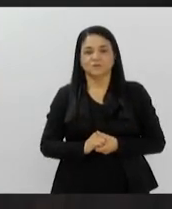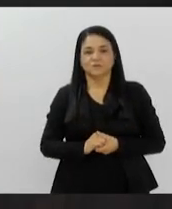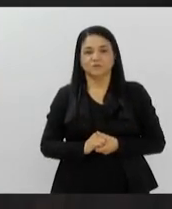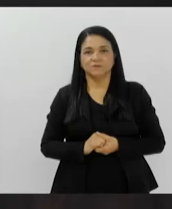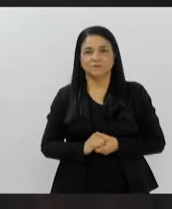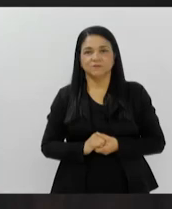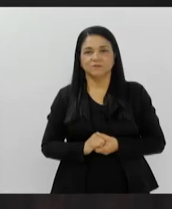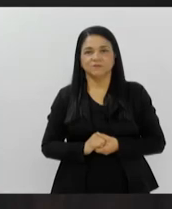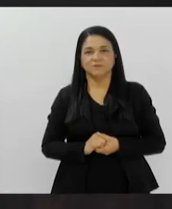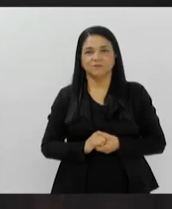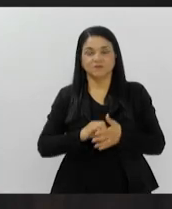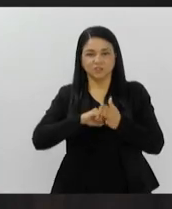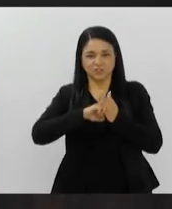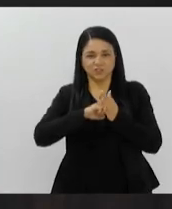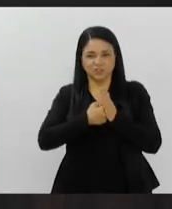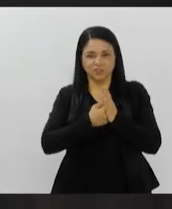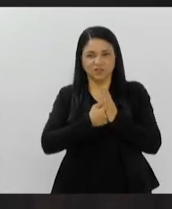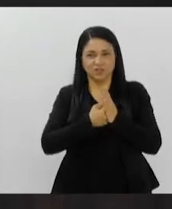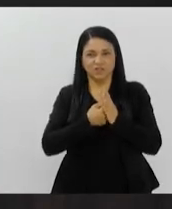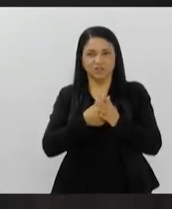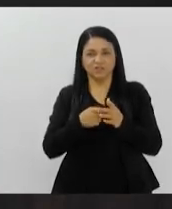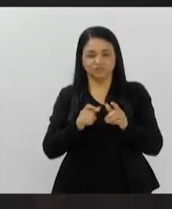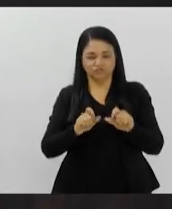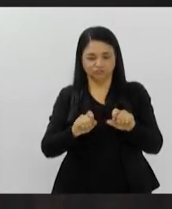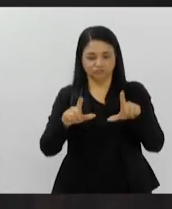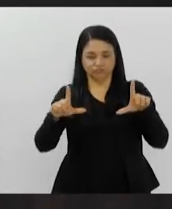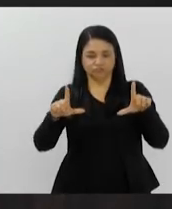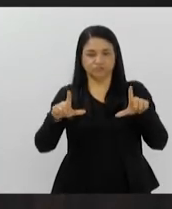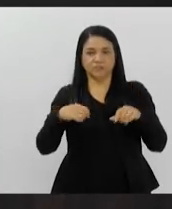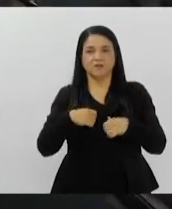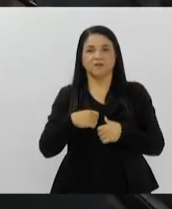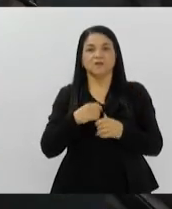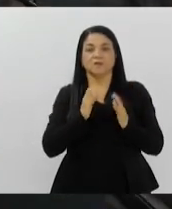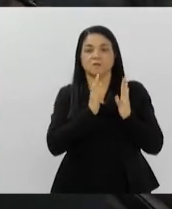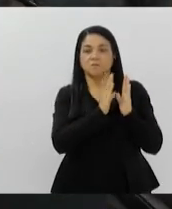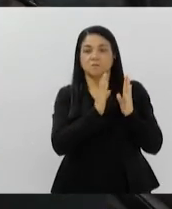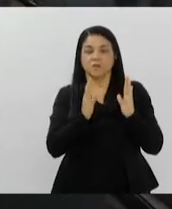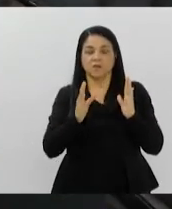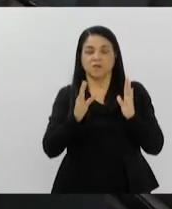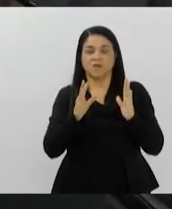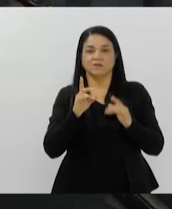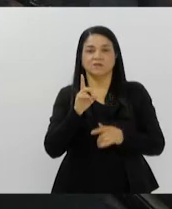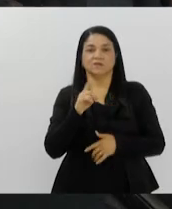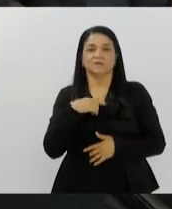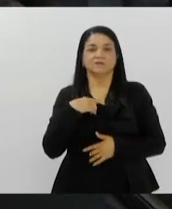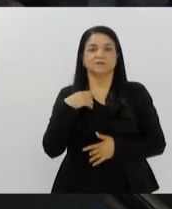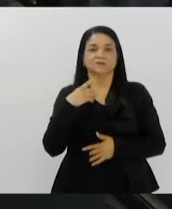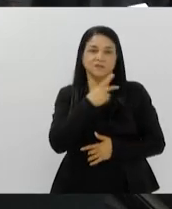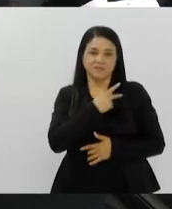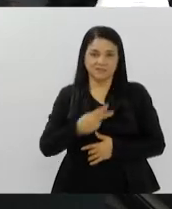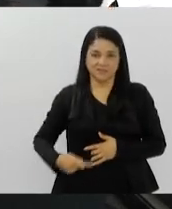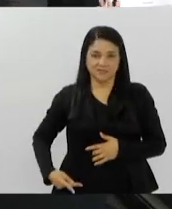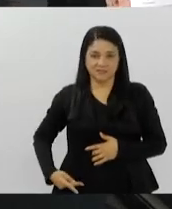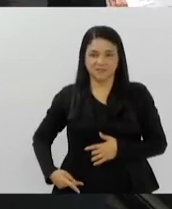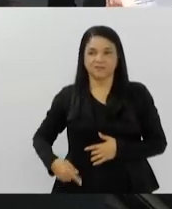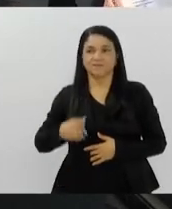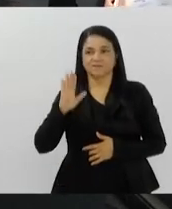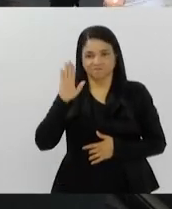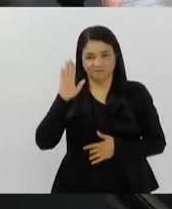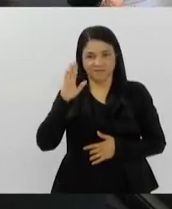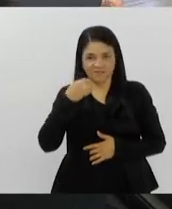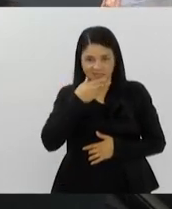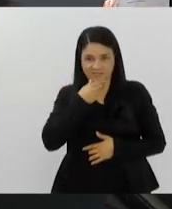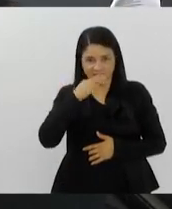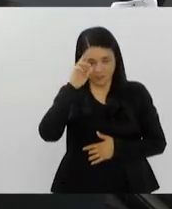Estava desligado. Pois não, deputado. Pela ordem, presidente. Com brevidade? Sim, senhora. Muito